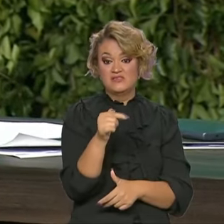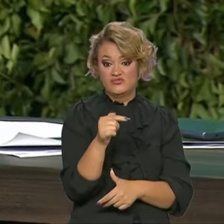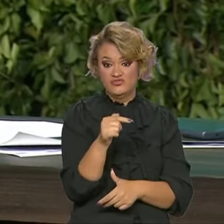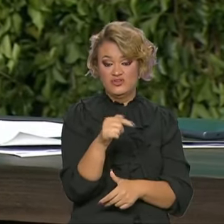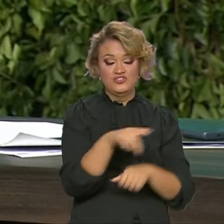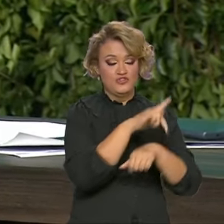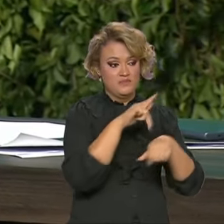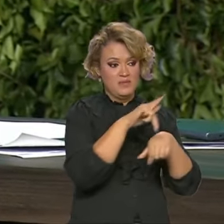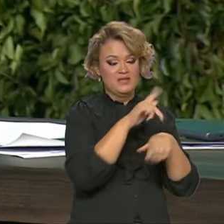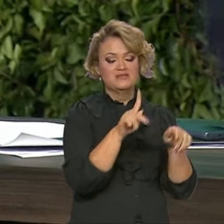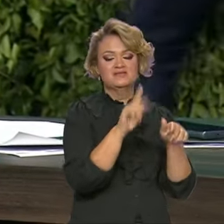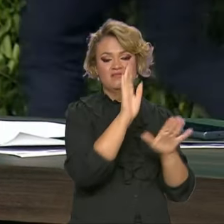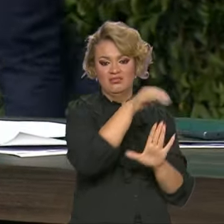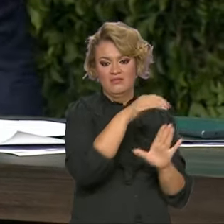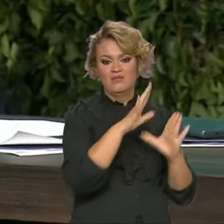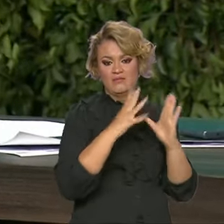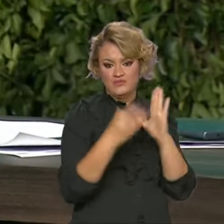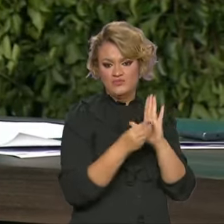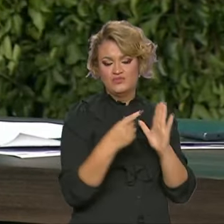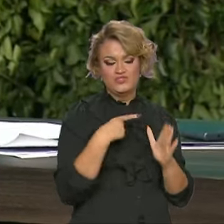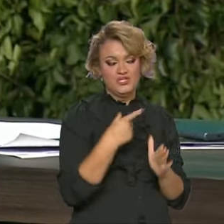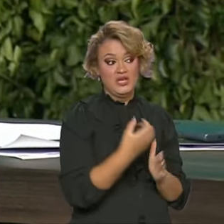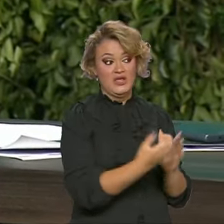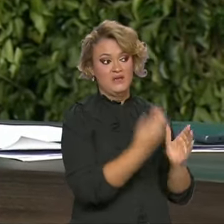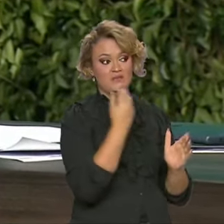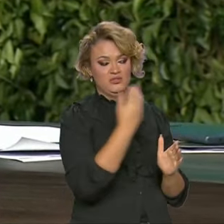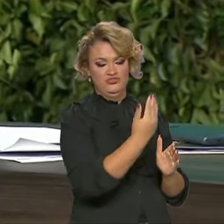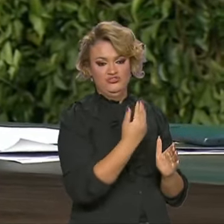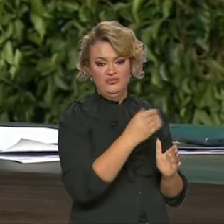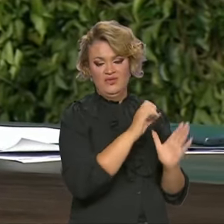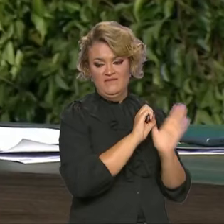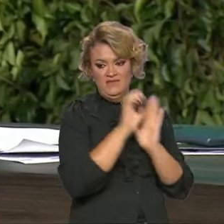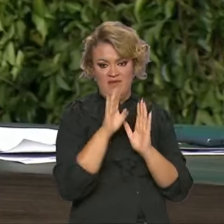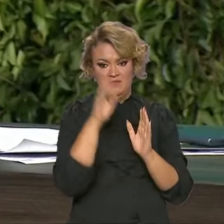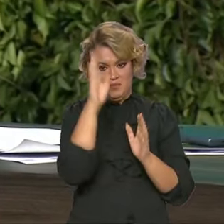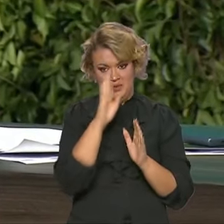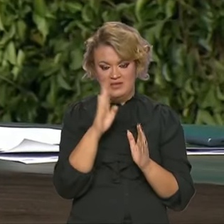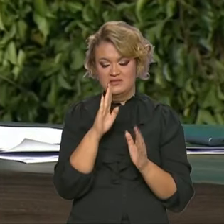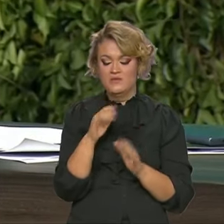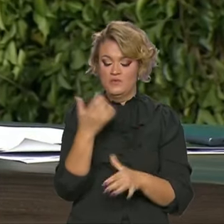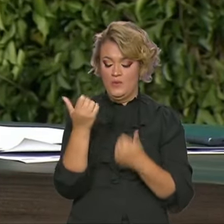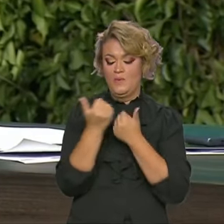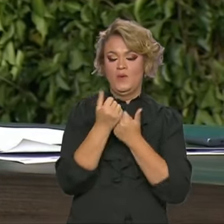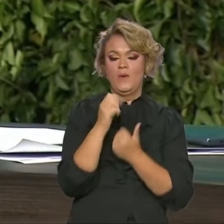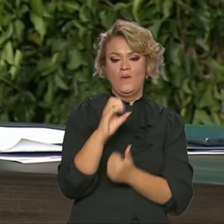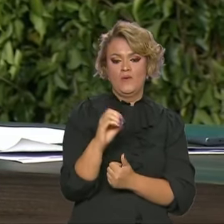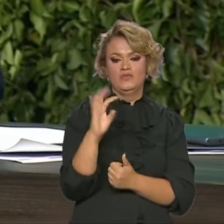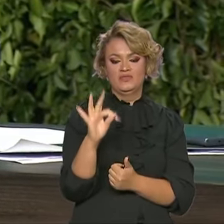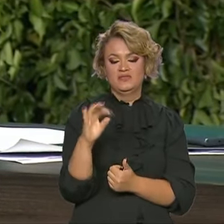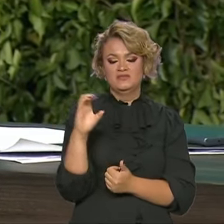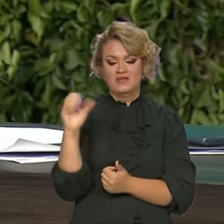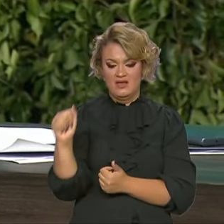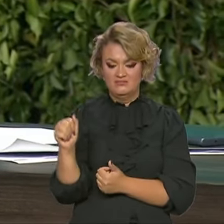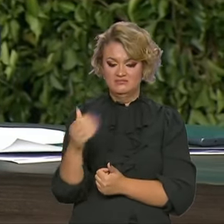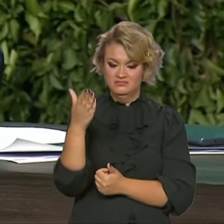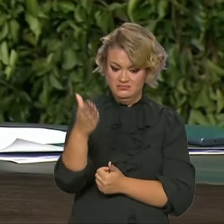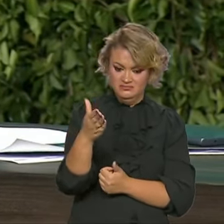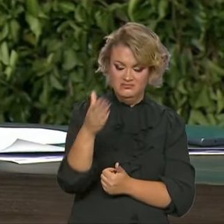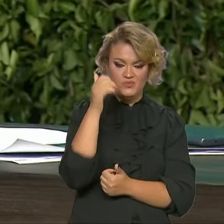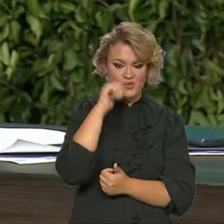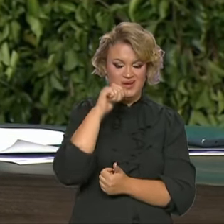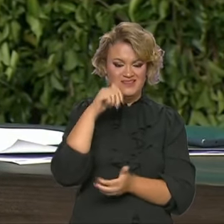dos países amazônicos aqui no Brasil e com o apoio da OTCA, está aqui